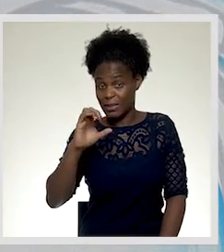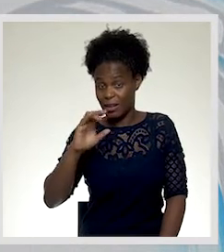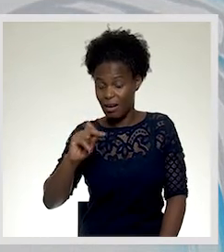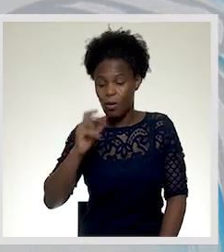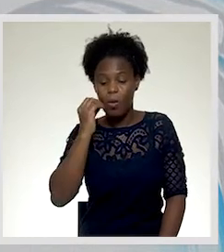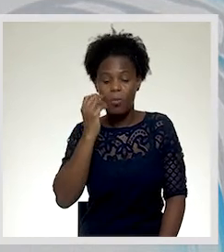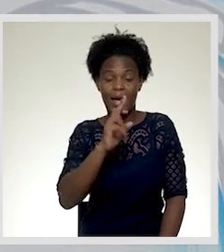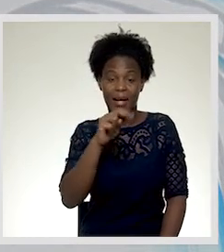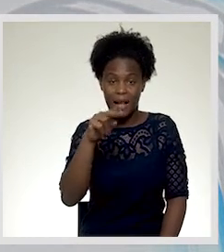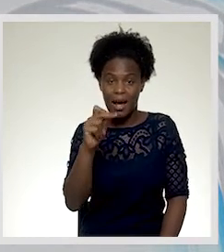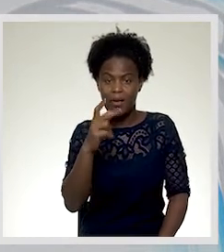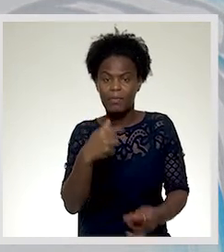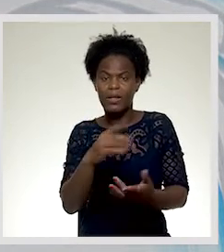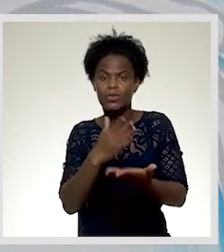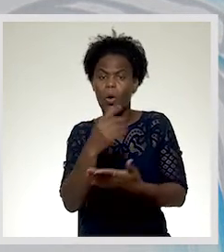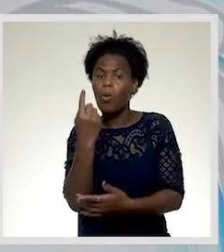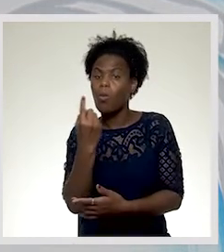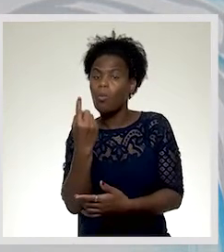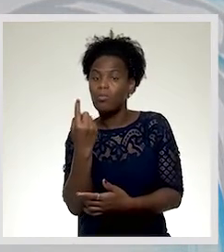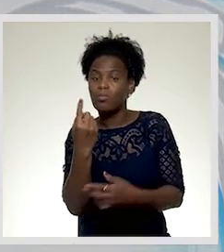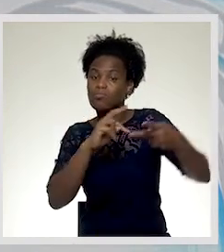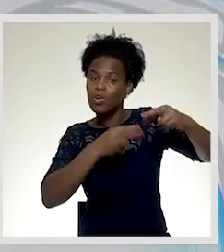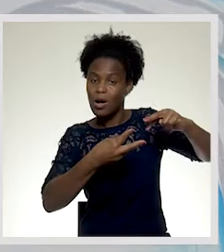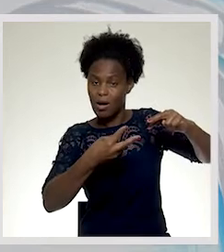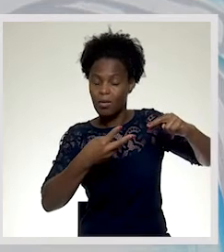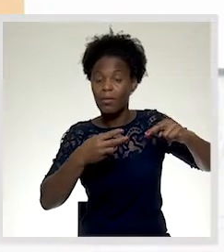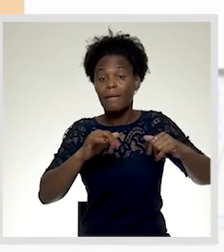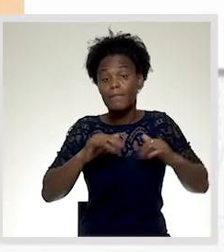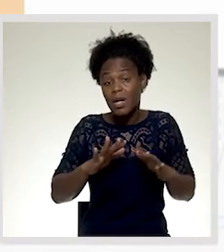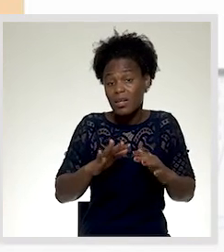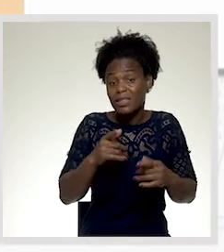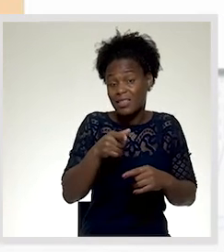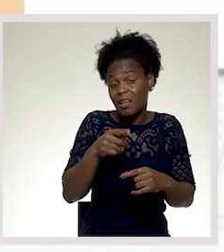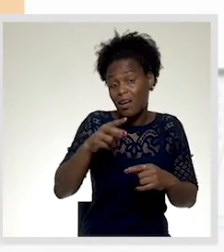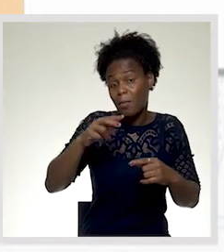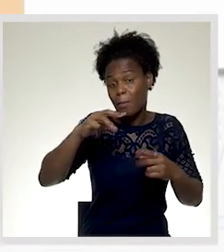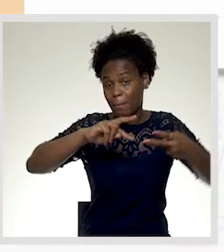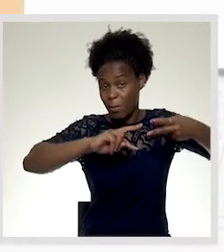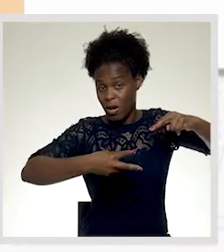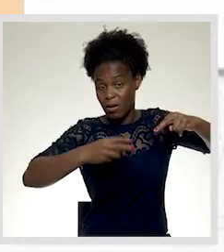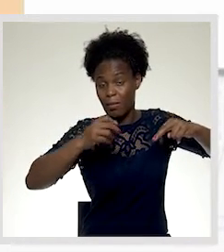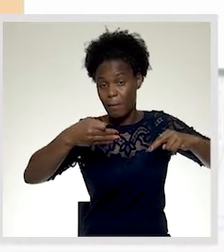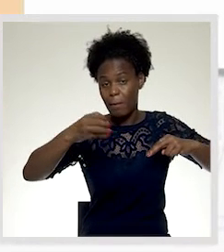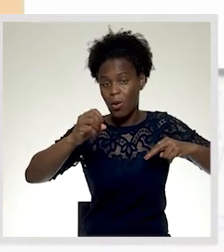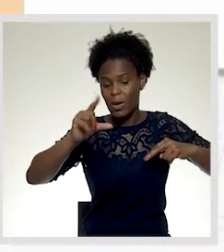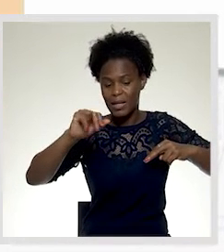polinucleotídicas como o DNA, o RNA possui apenas uma molécula polinucleotídica. No entanto, essa